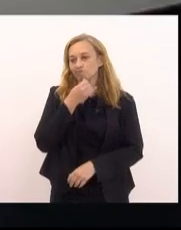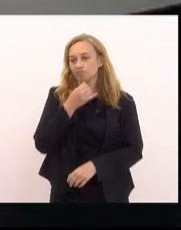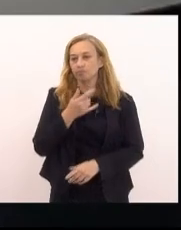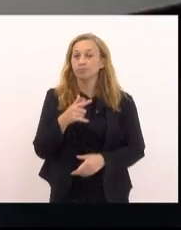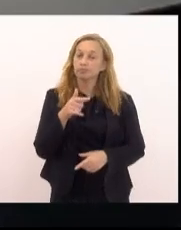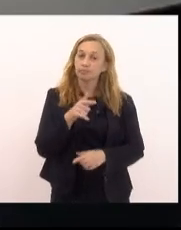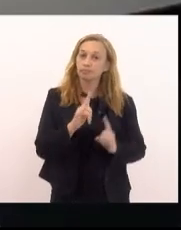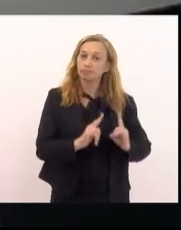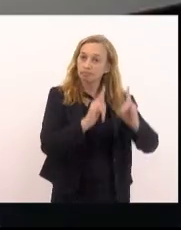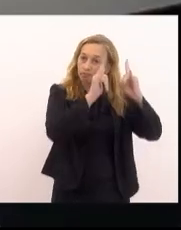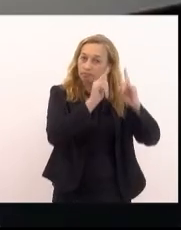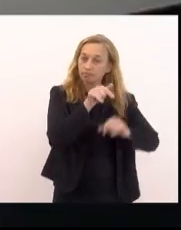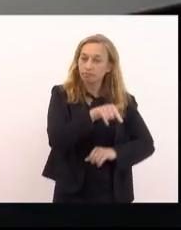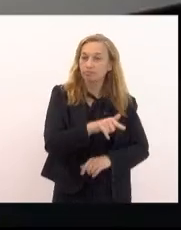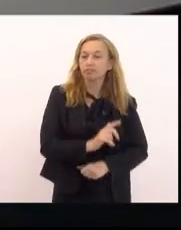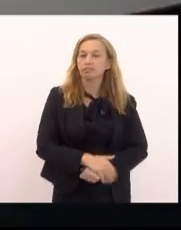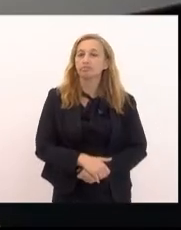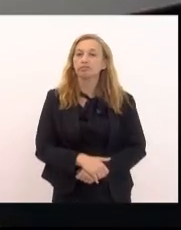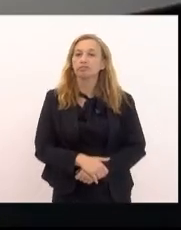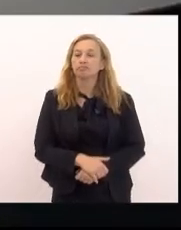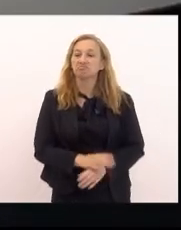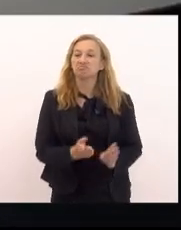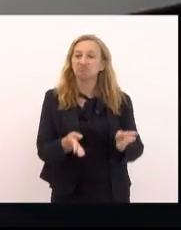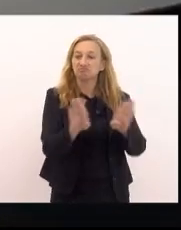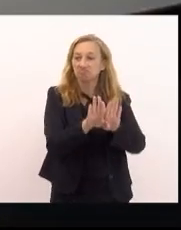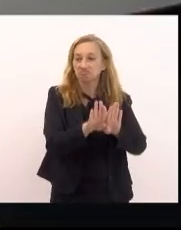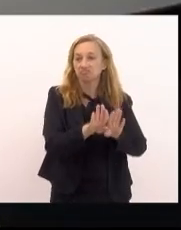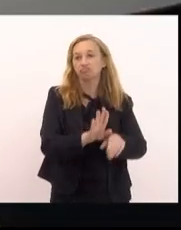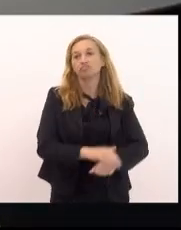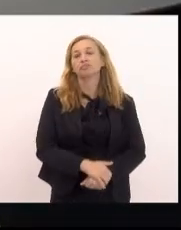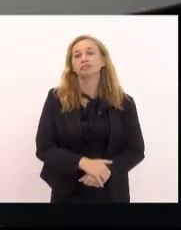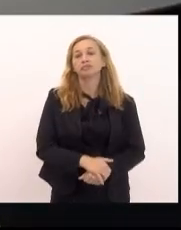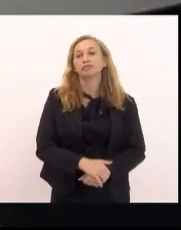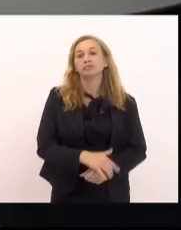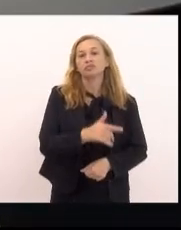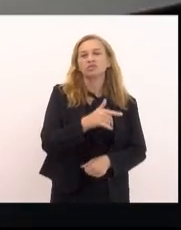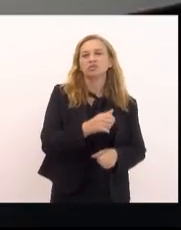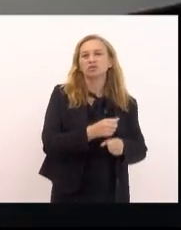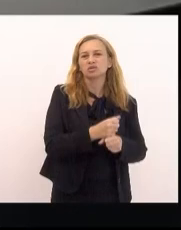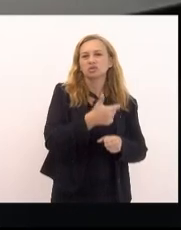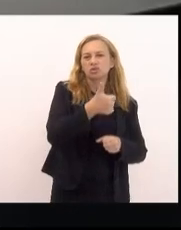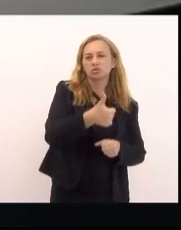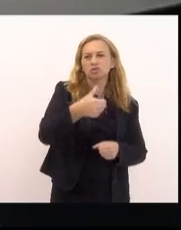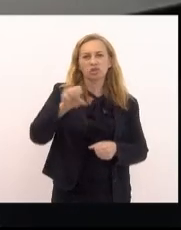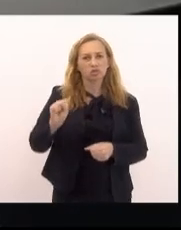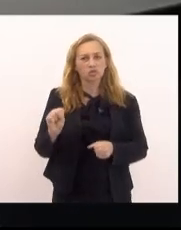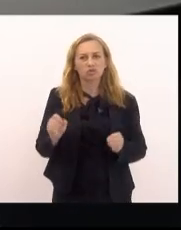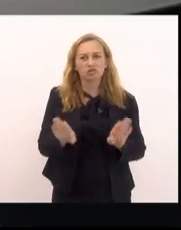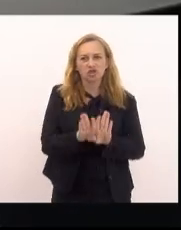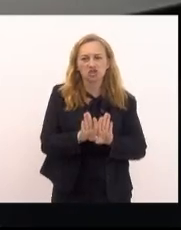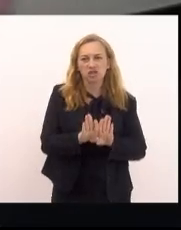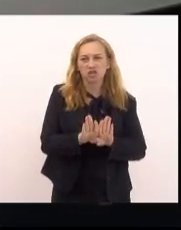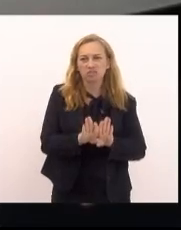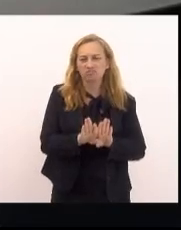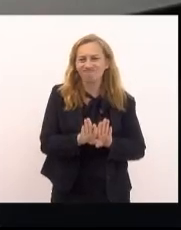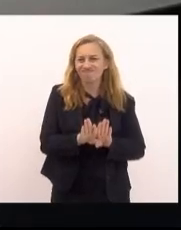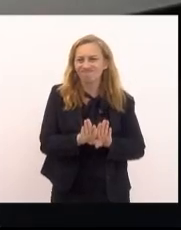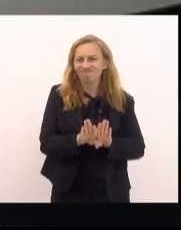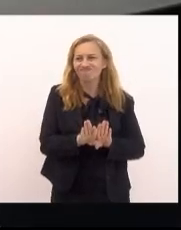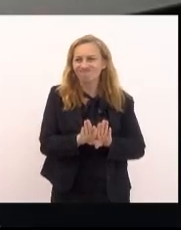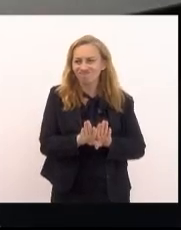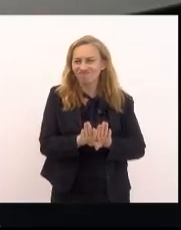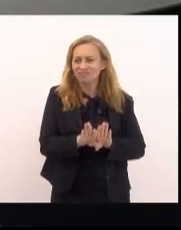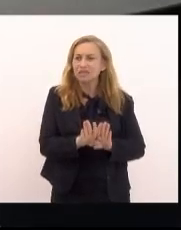aquele prédio tenha sido fechado, desde 2018 fechado, sendo degradado,